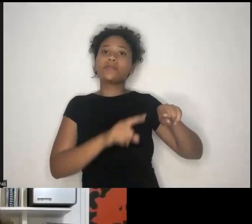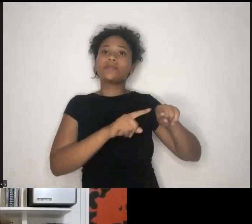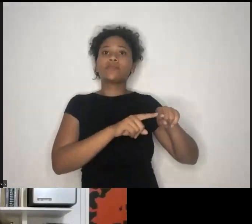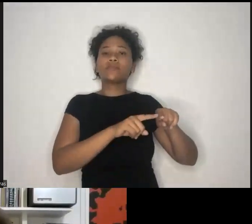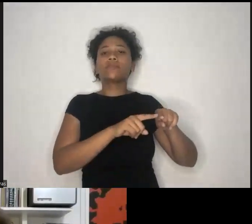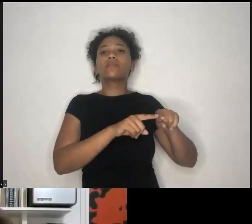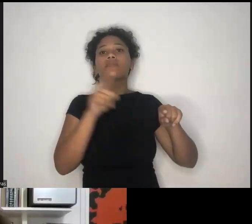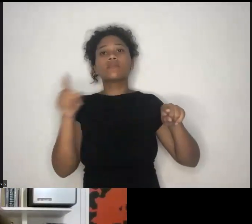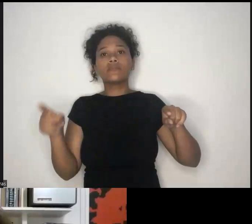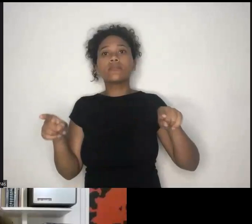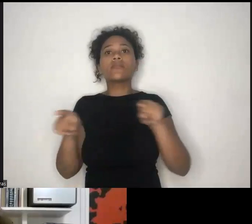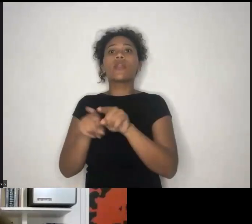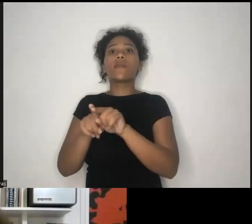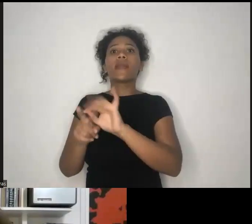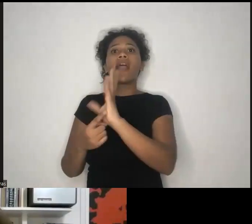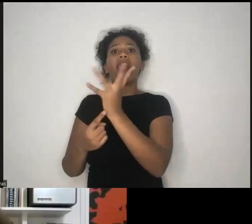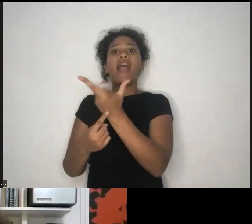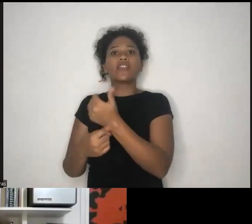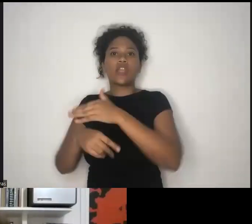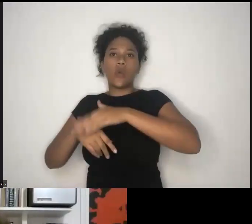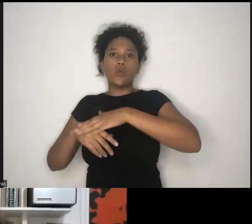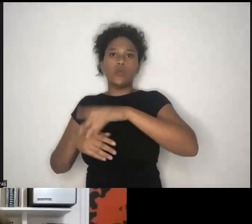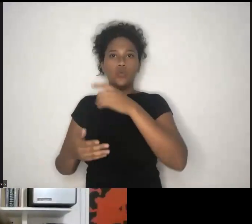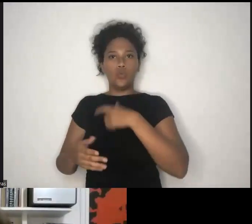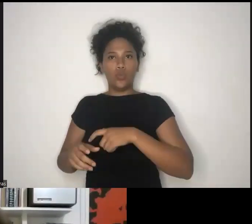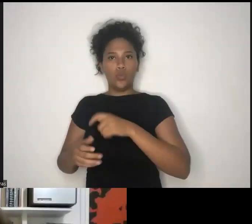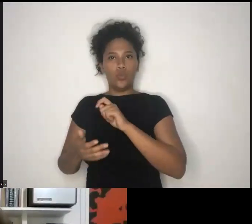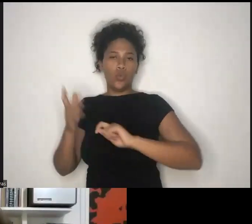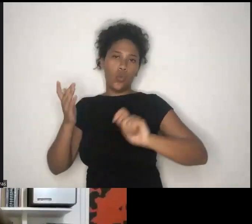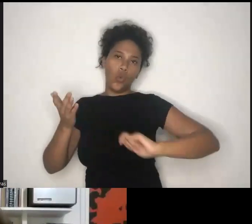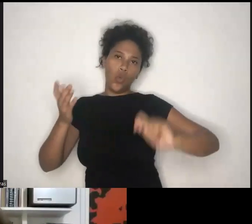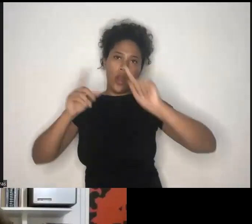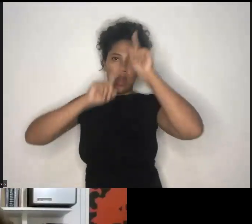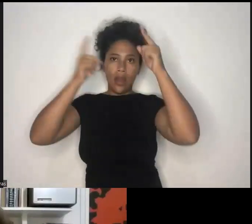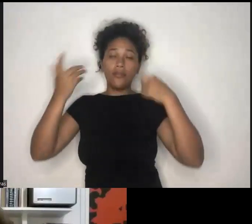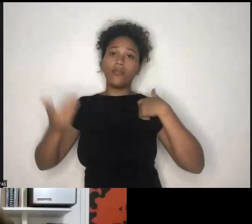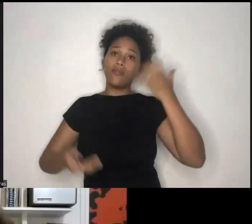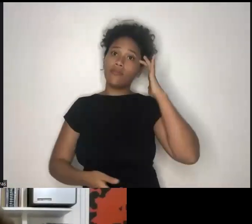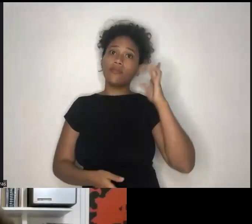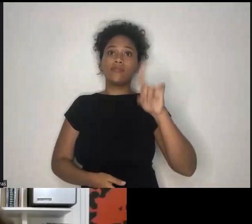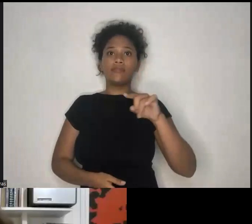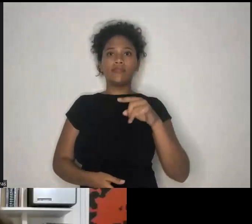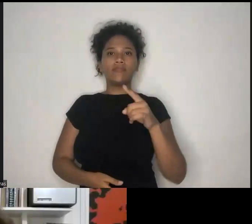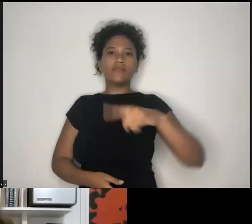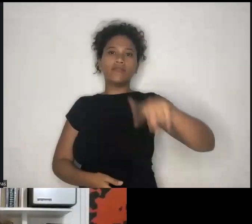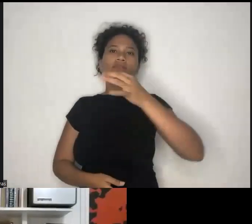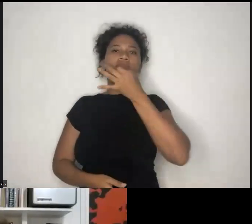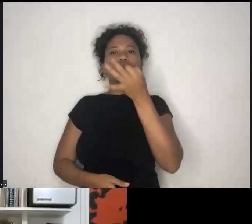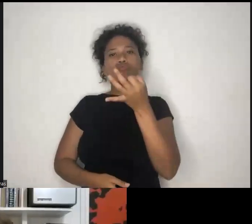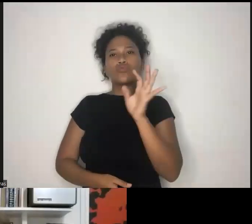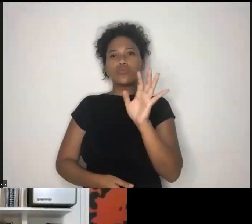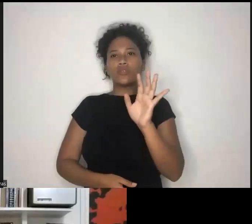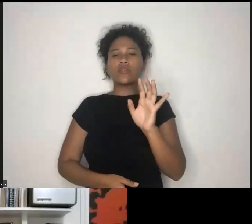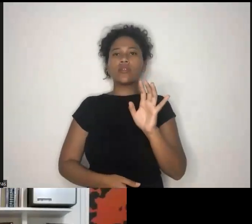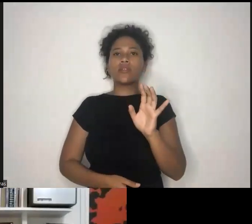e Arte cultural também então eu acho que vale a gente te ouvir um pouco sobre isso ainda que você